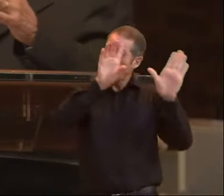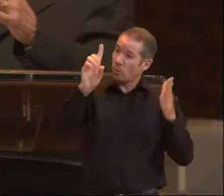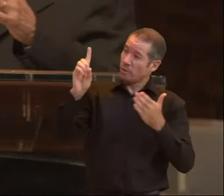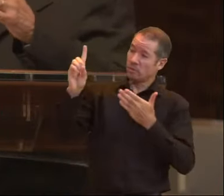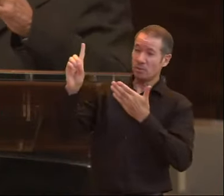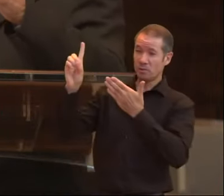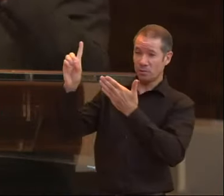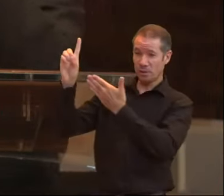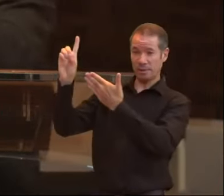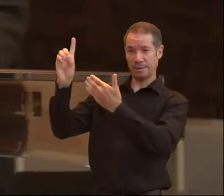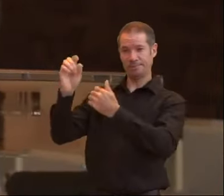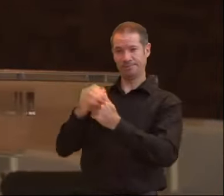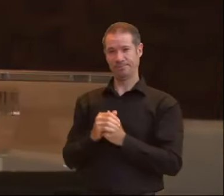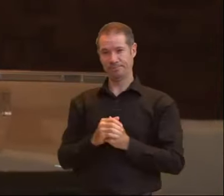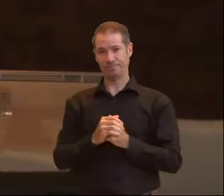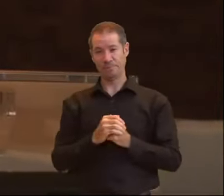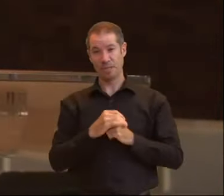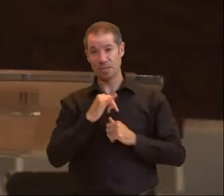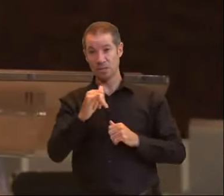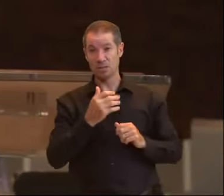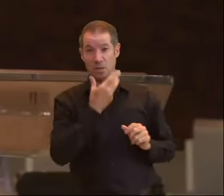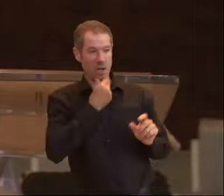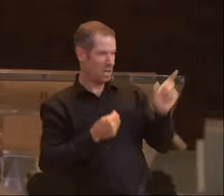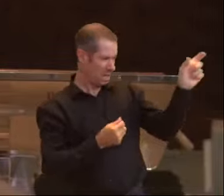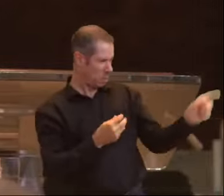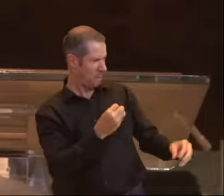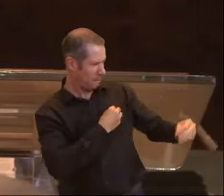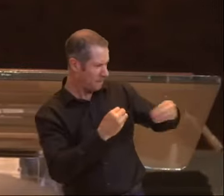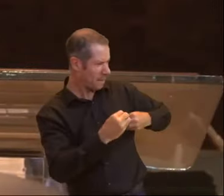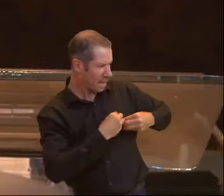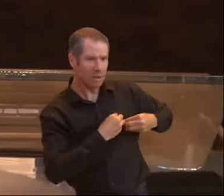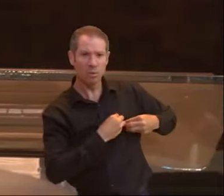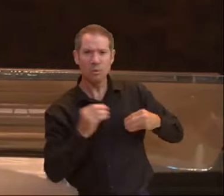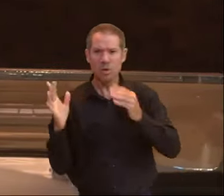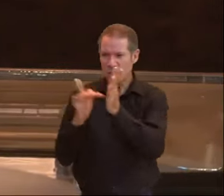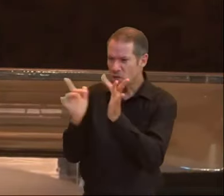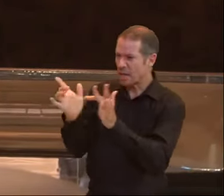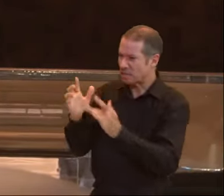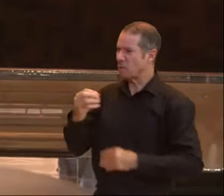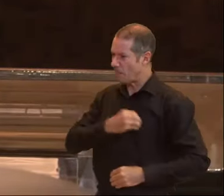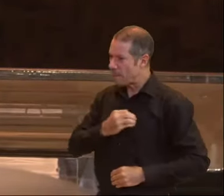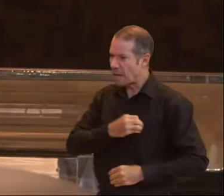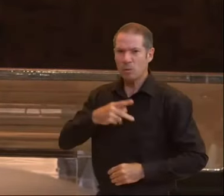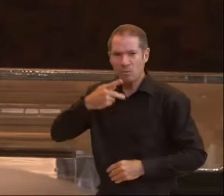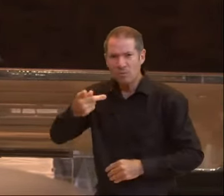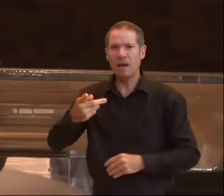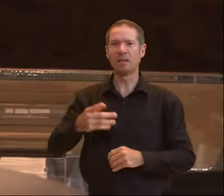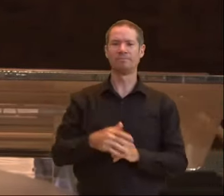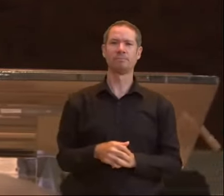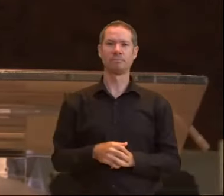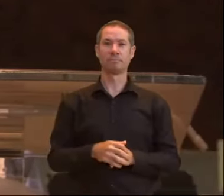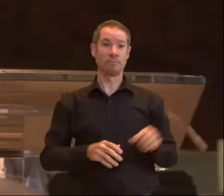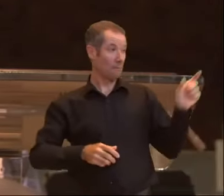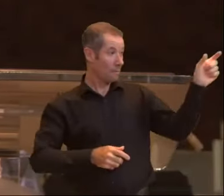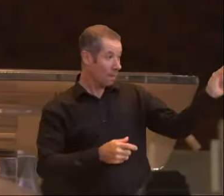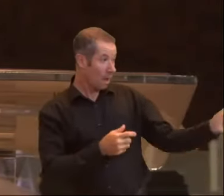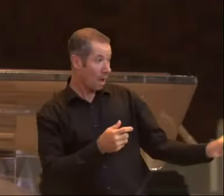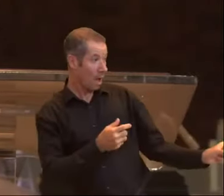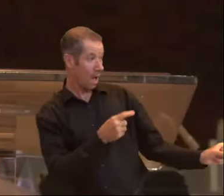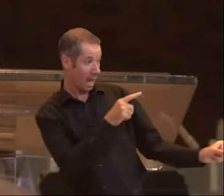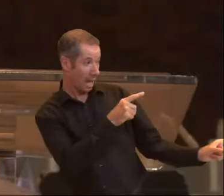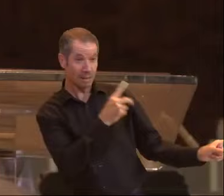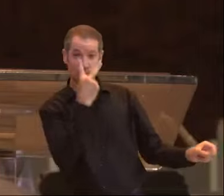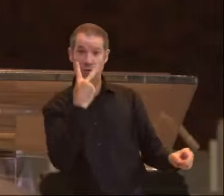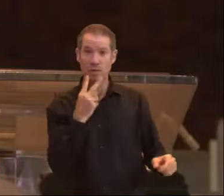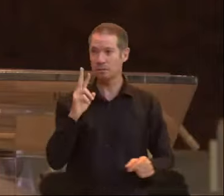Deus e diz que este homem é pecador, esse Jesus é pecador. E aquele cego diz uma coisa